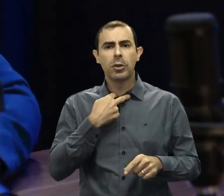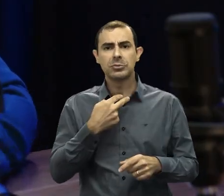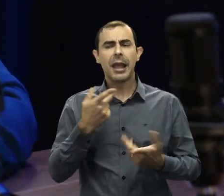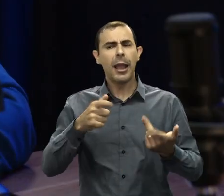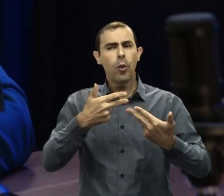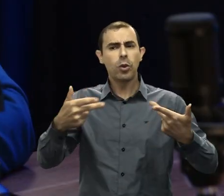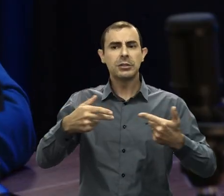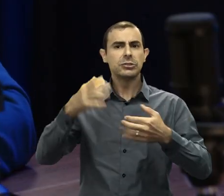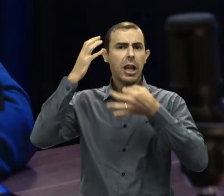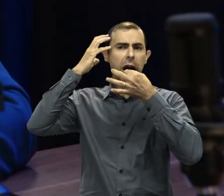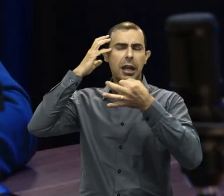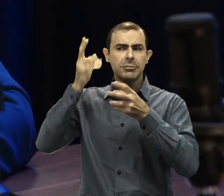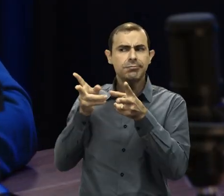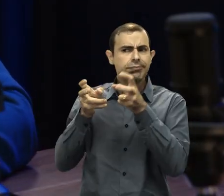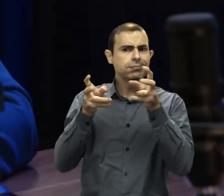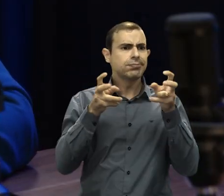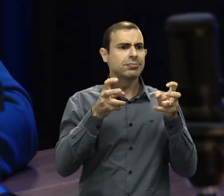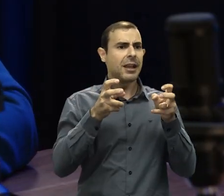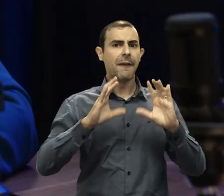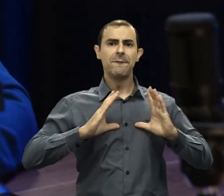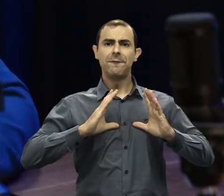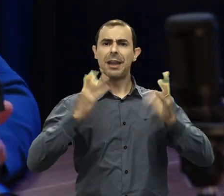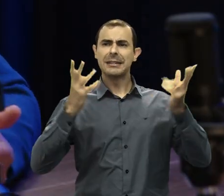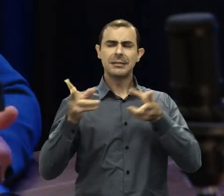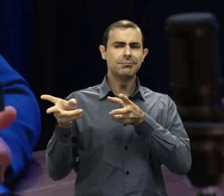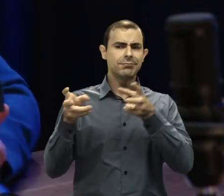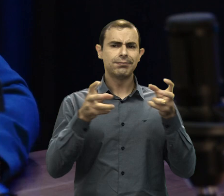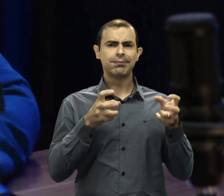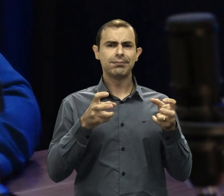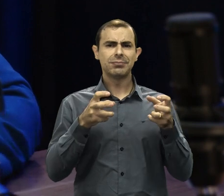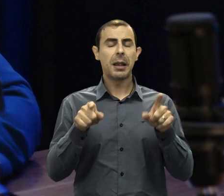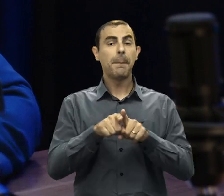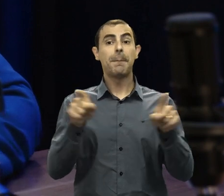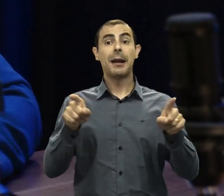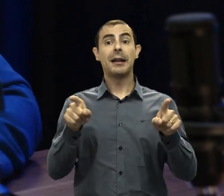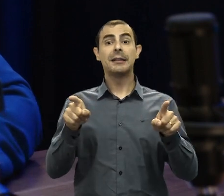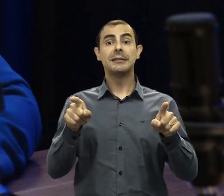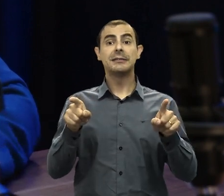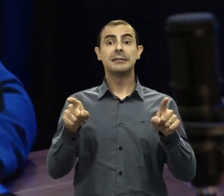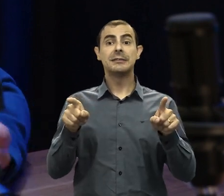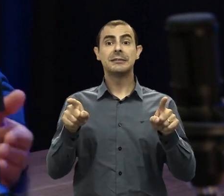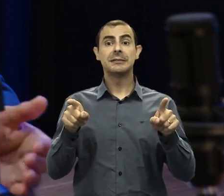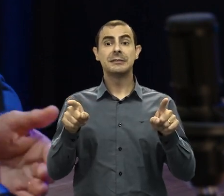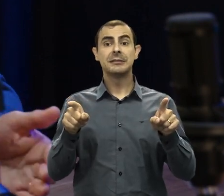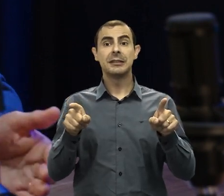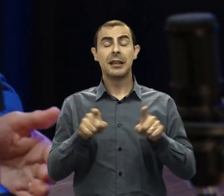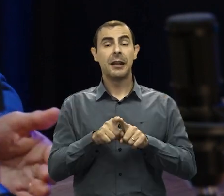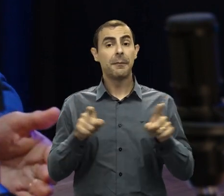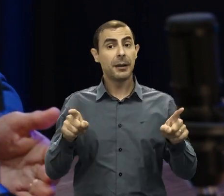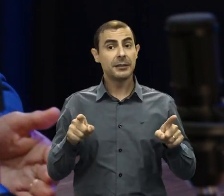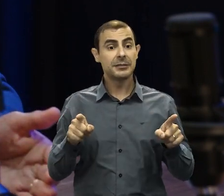rádios, que escuta aí em festas, né? Mas num